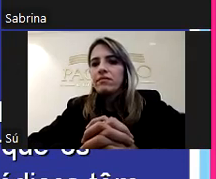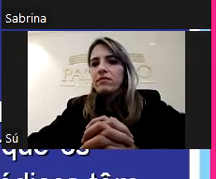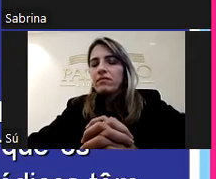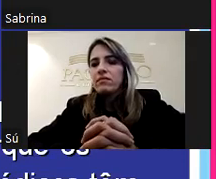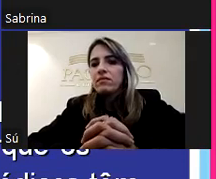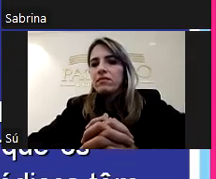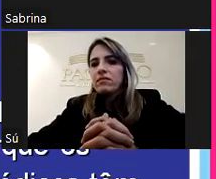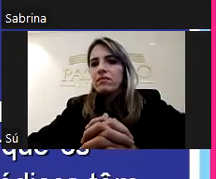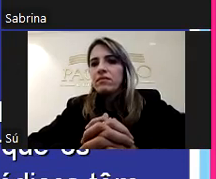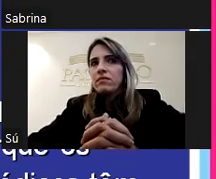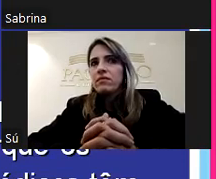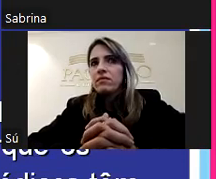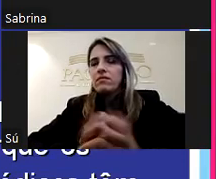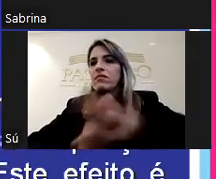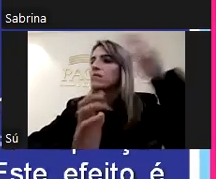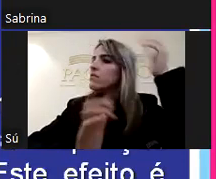vontade.